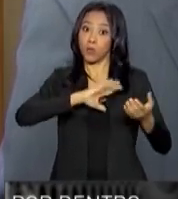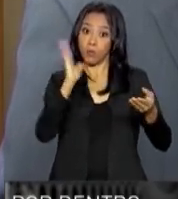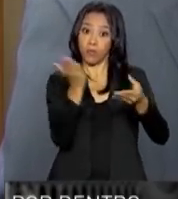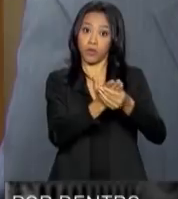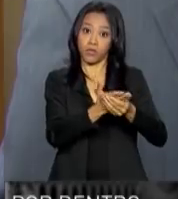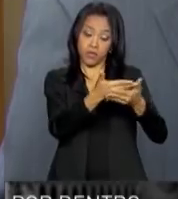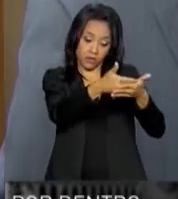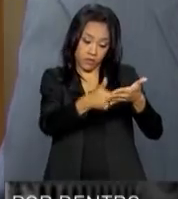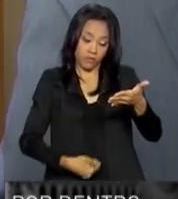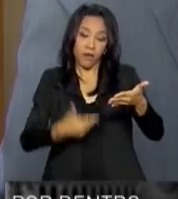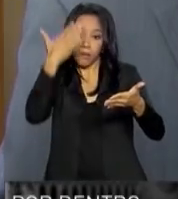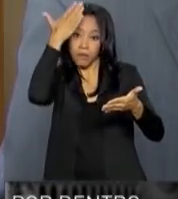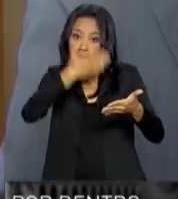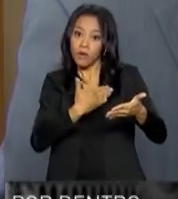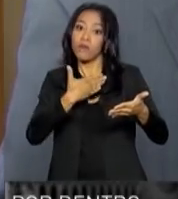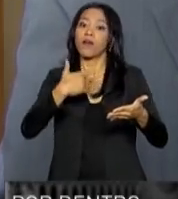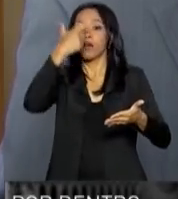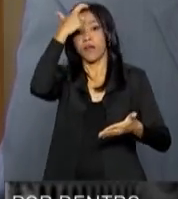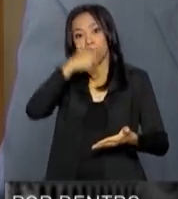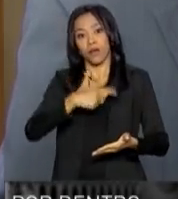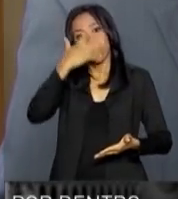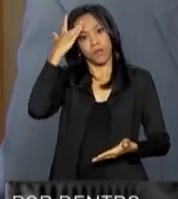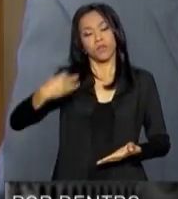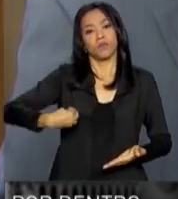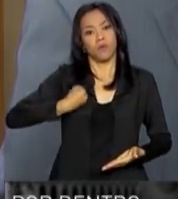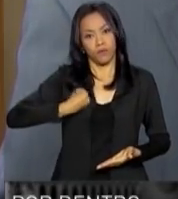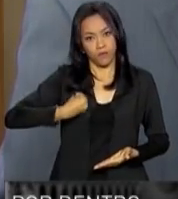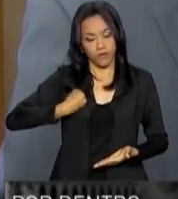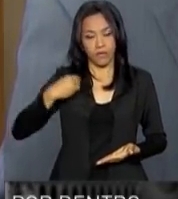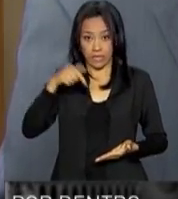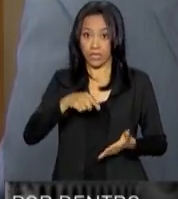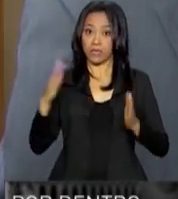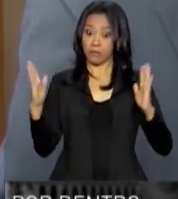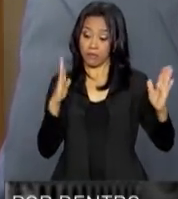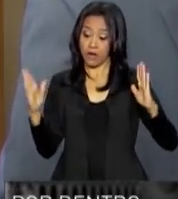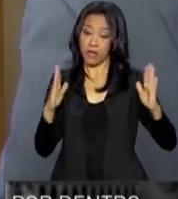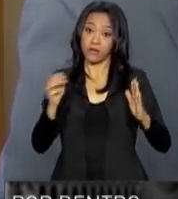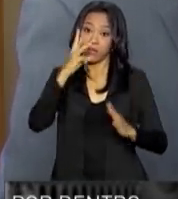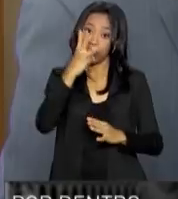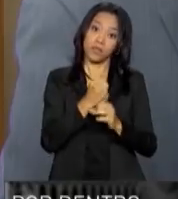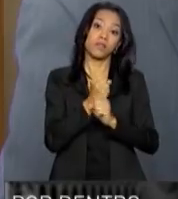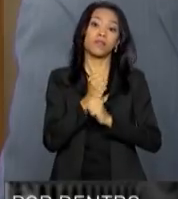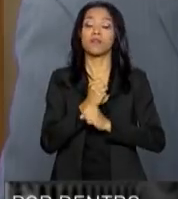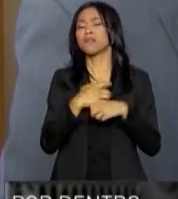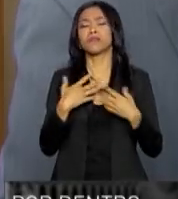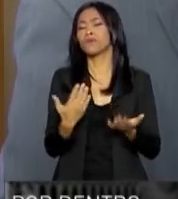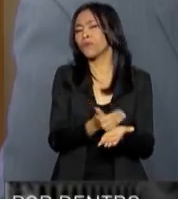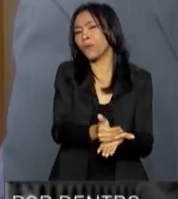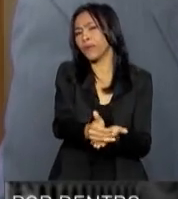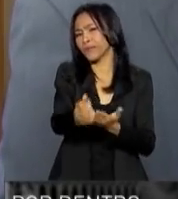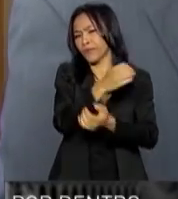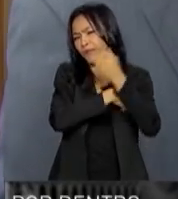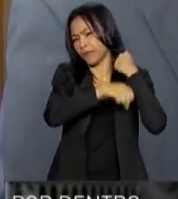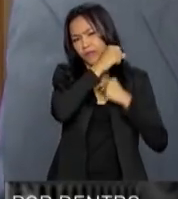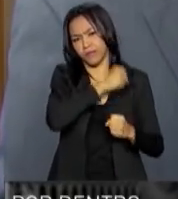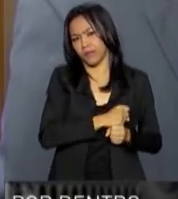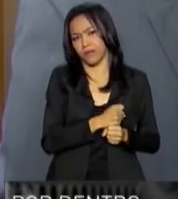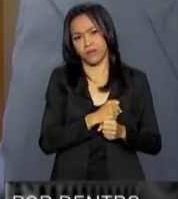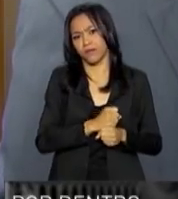restante falsa pessoas que não fizeram o pedido dentro desses três anos então não é um processo que começou ano passado são